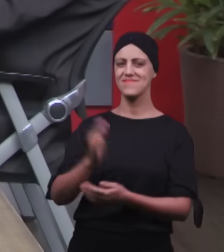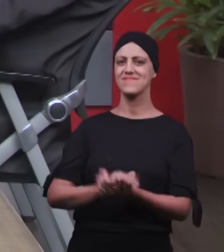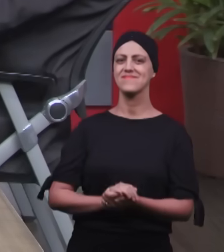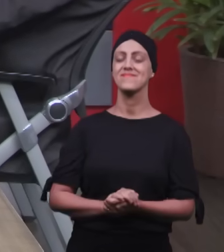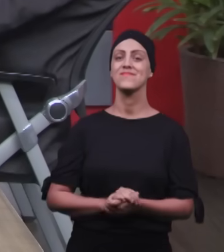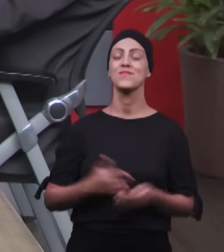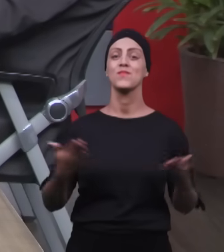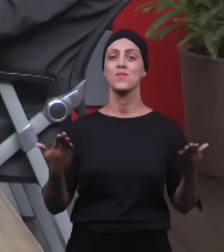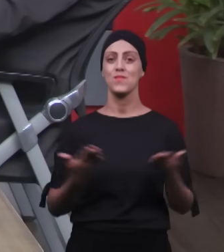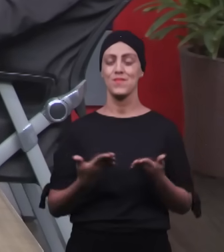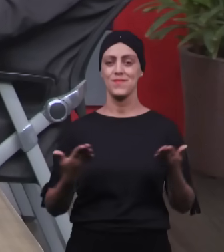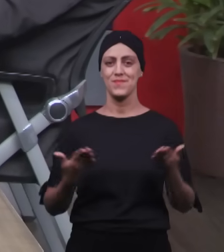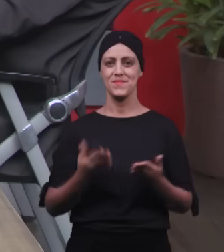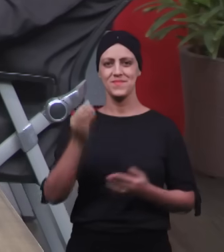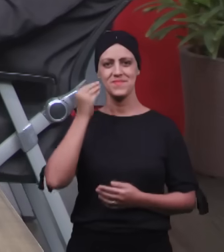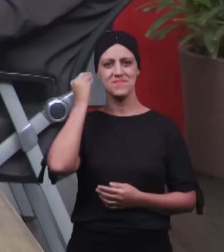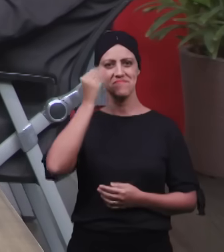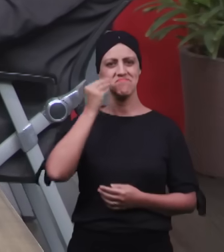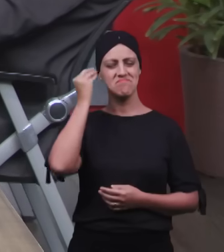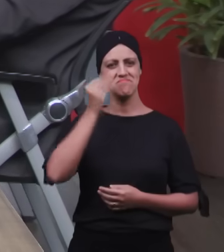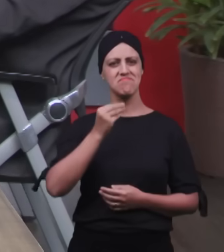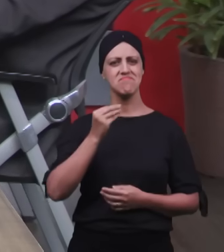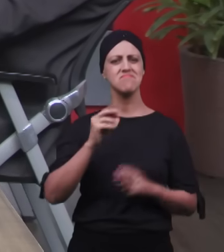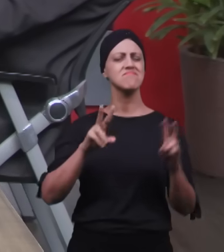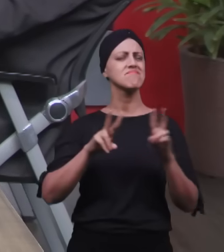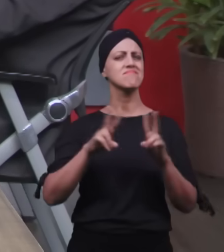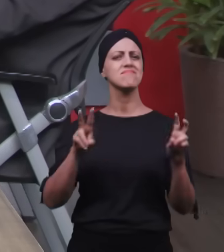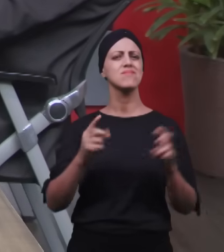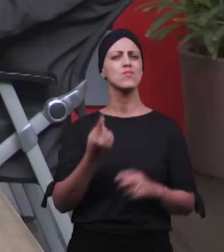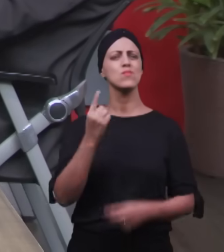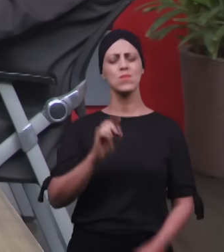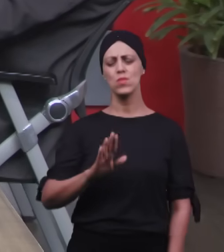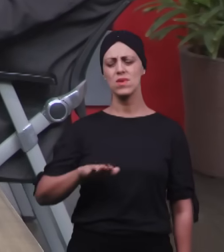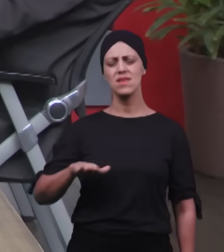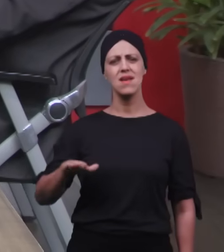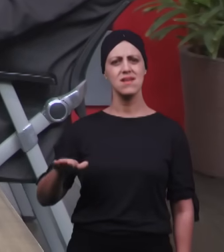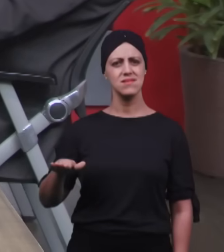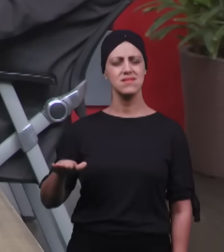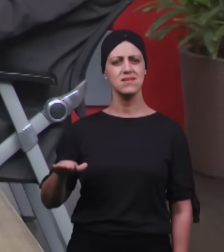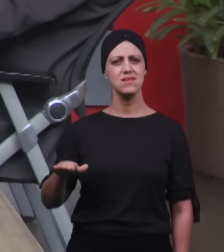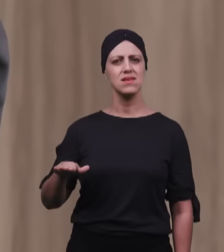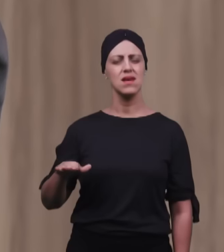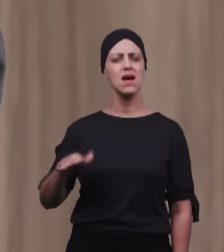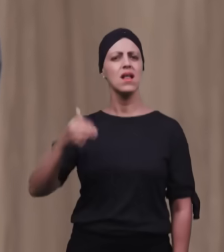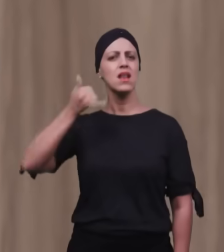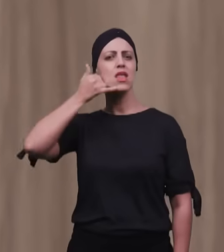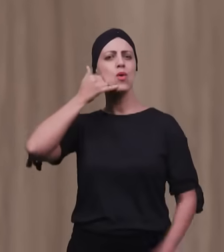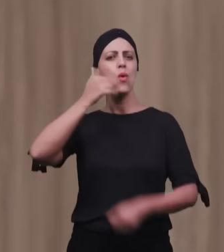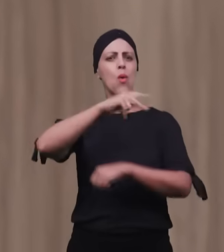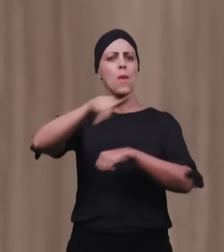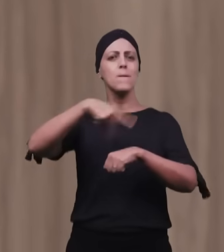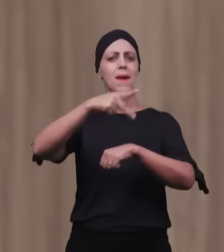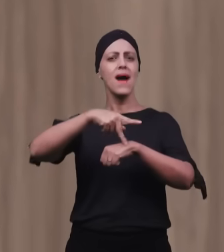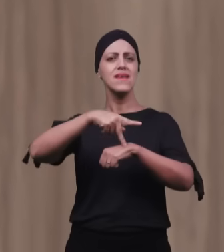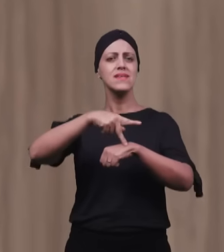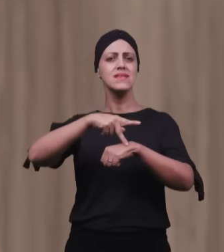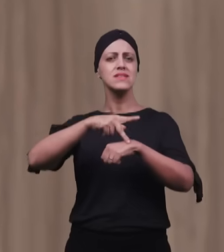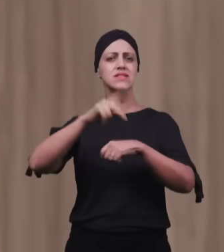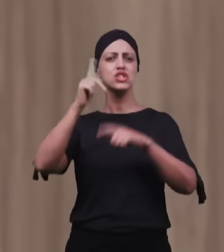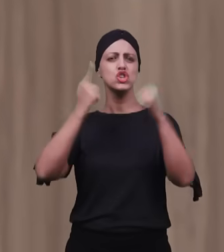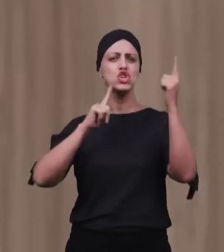a experiência de hoje é sobre uma criança que ligou essa criança ligou do Chile